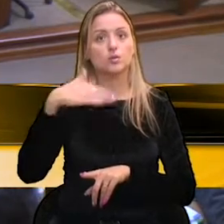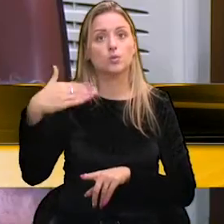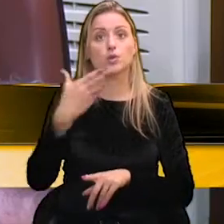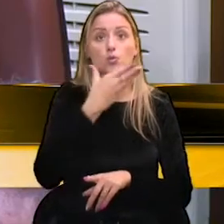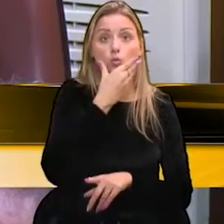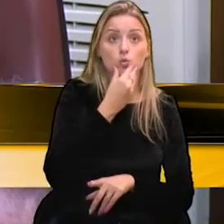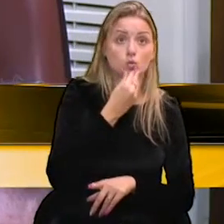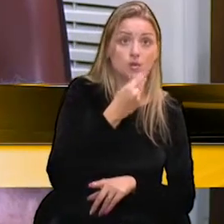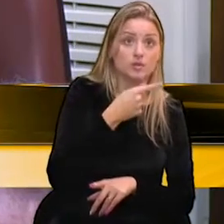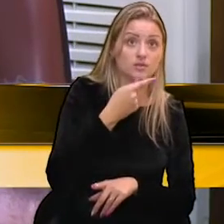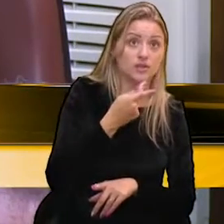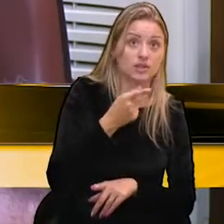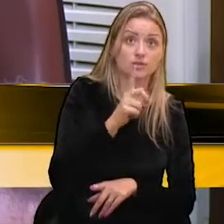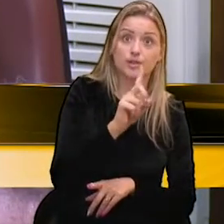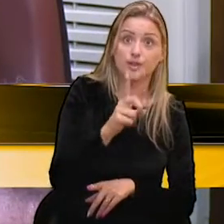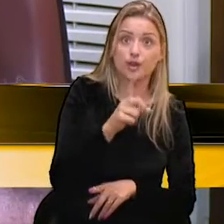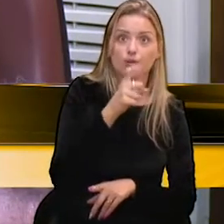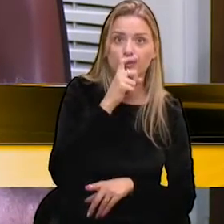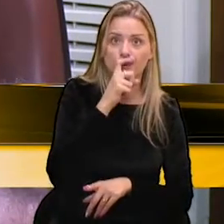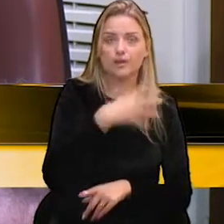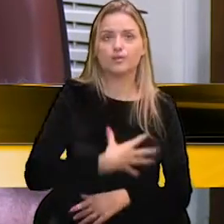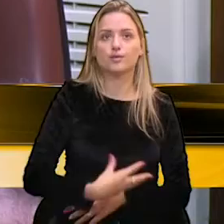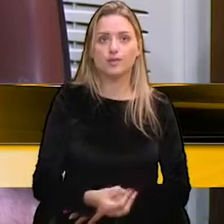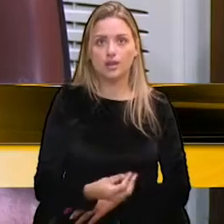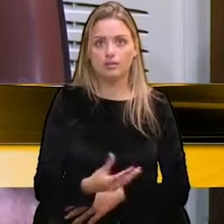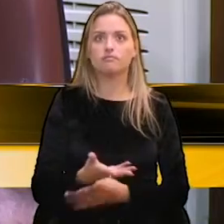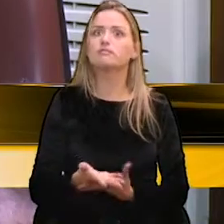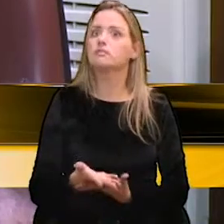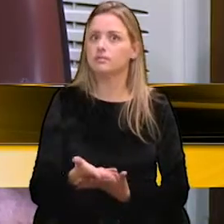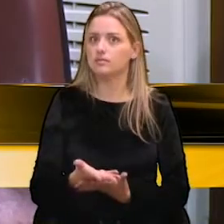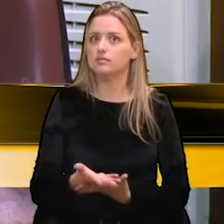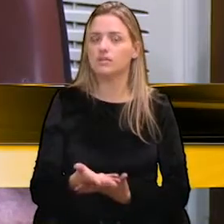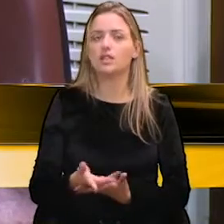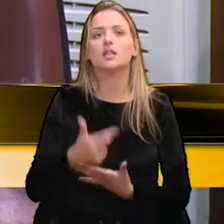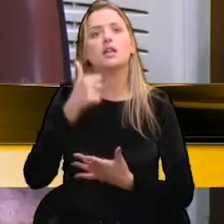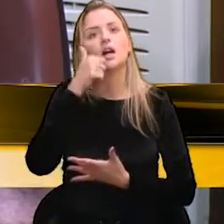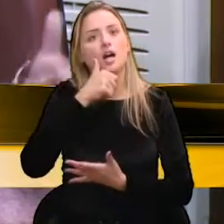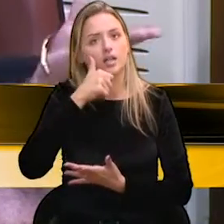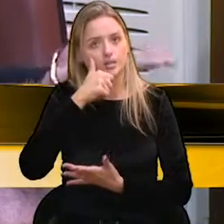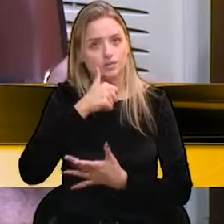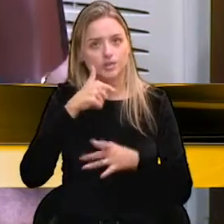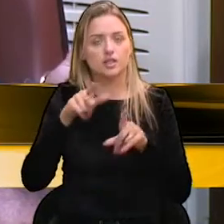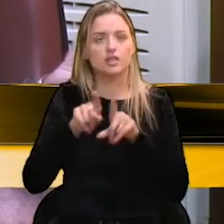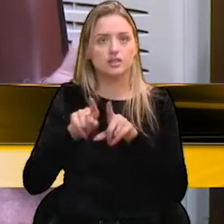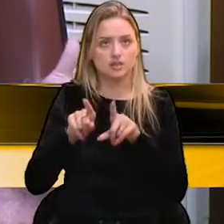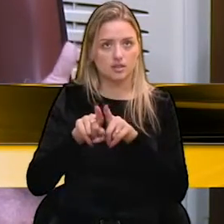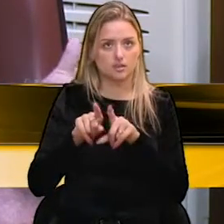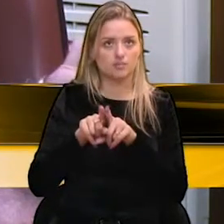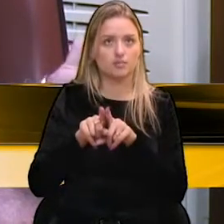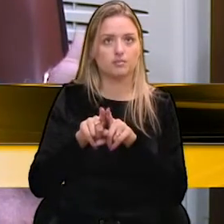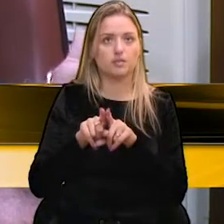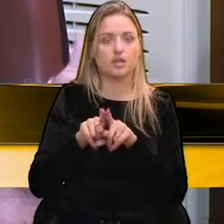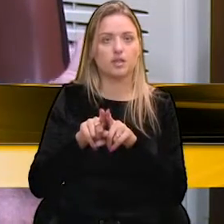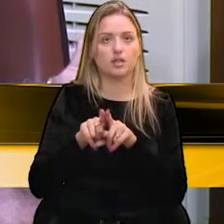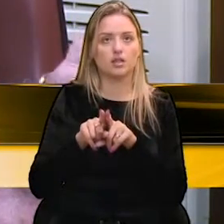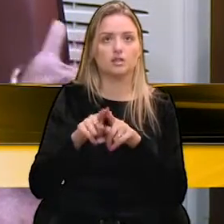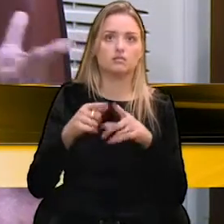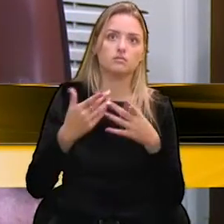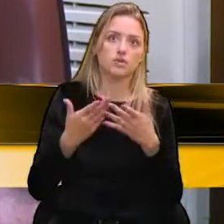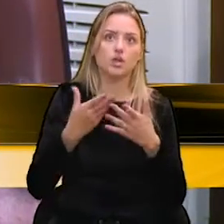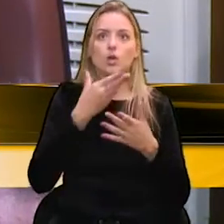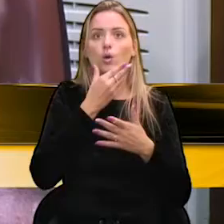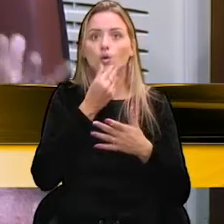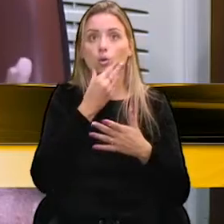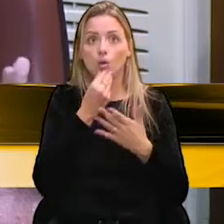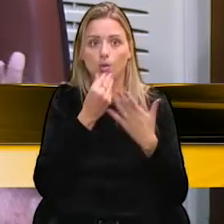homens dizem que não são os pais das crianças. Muitas vezes, as mulheres são colocadas, então,